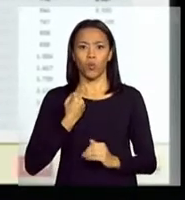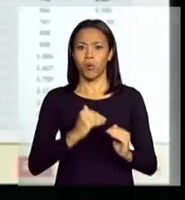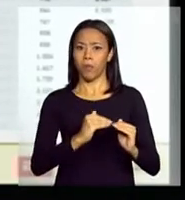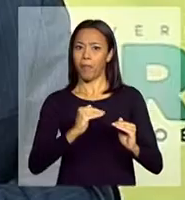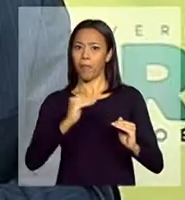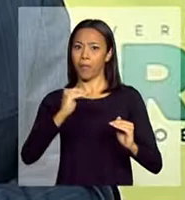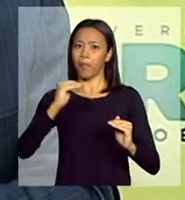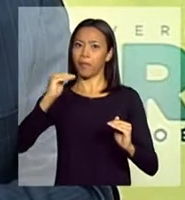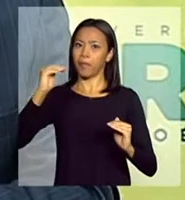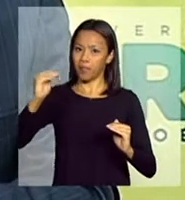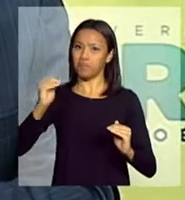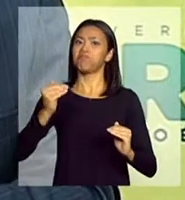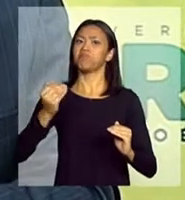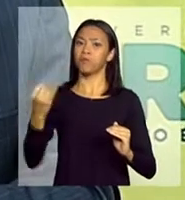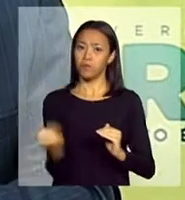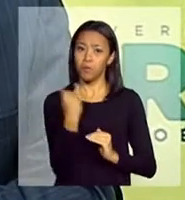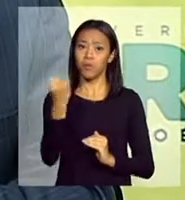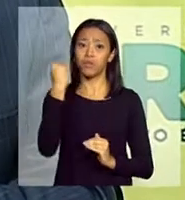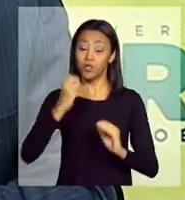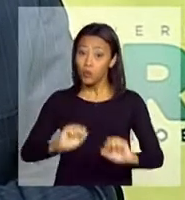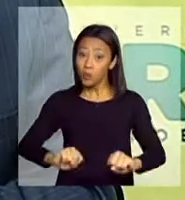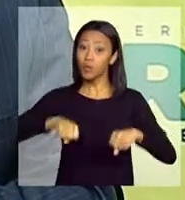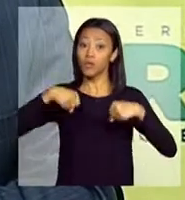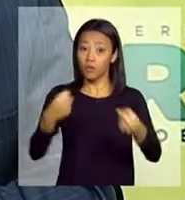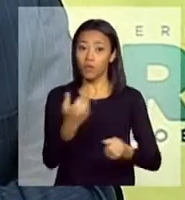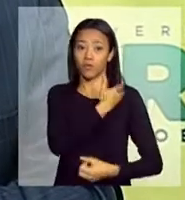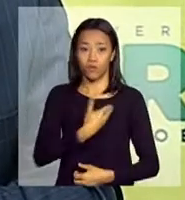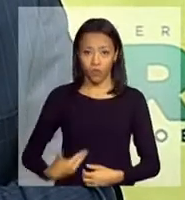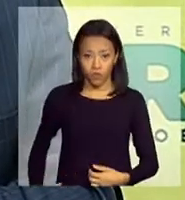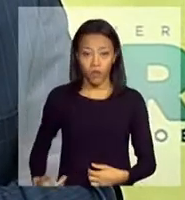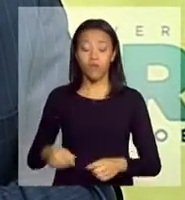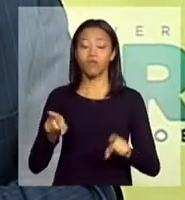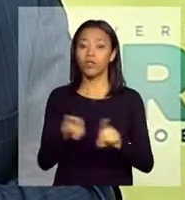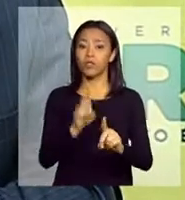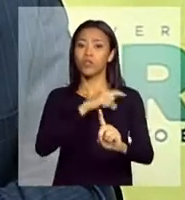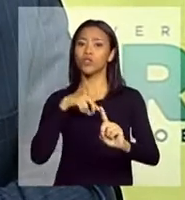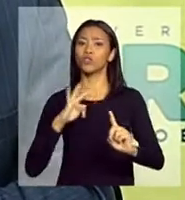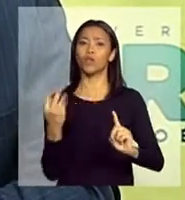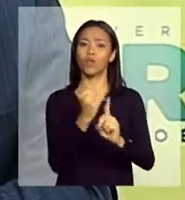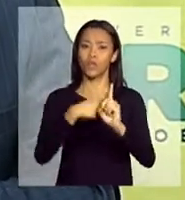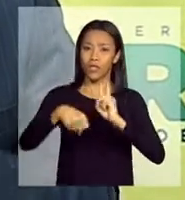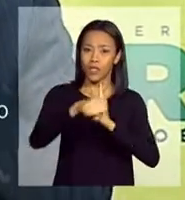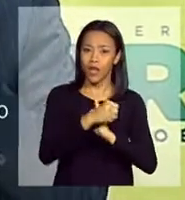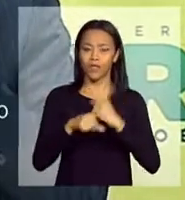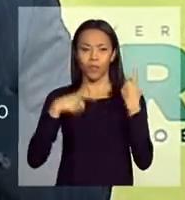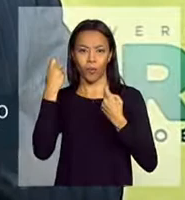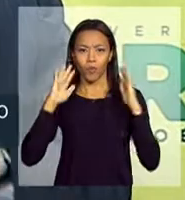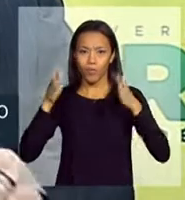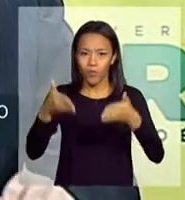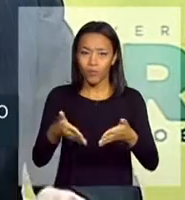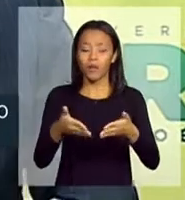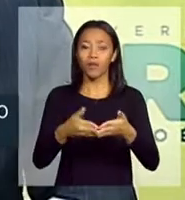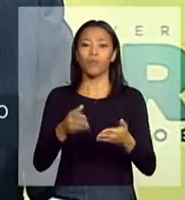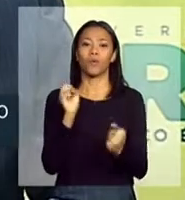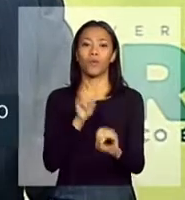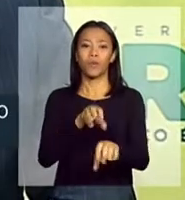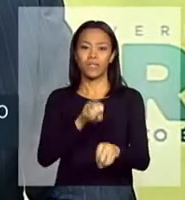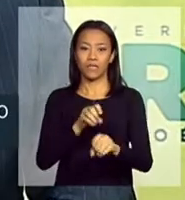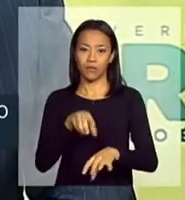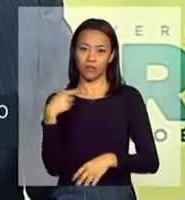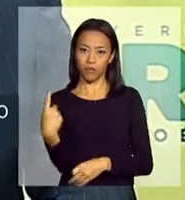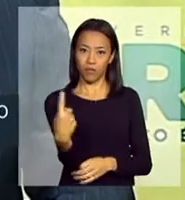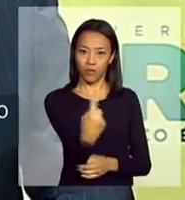crescimento significativo o esforço do estado do brasileiro da sociedade brasileira em educação por habitante